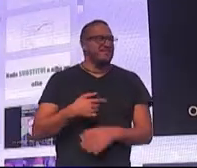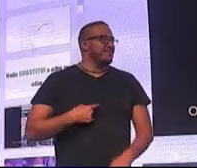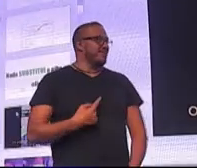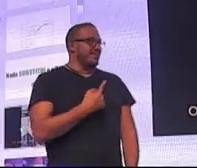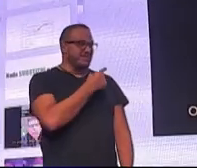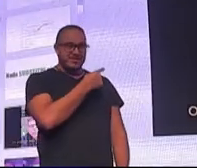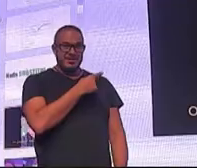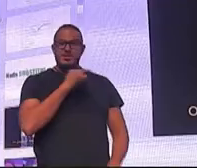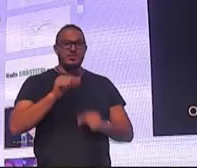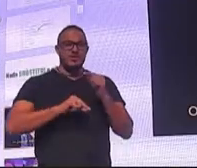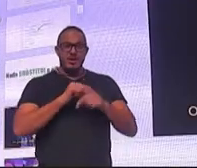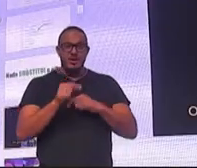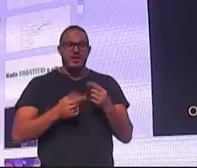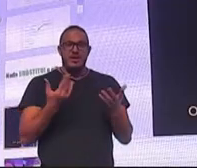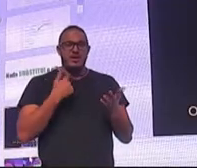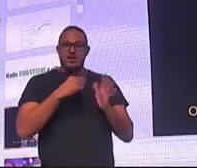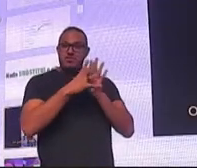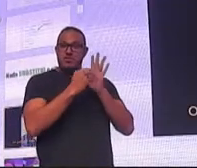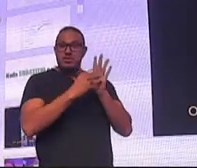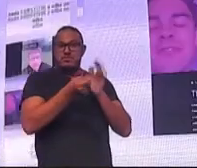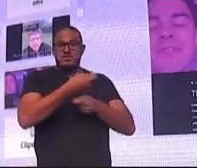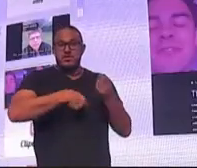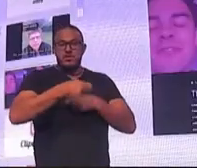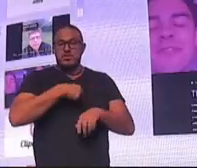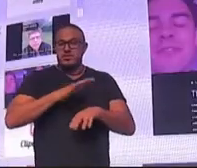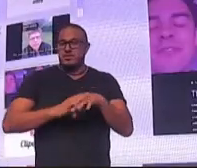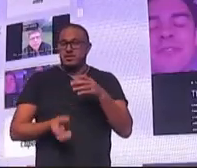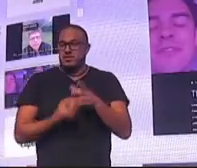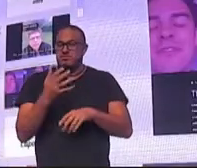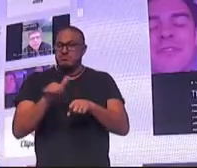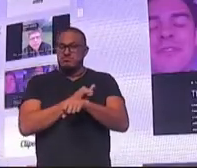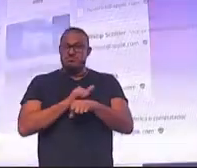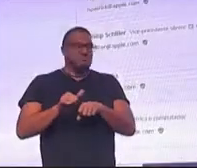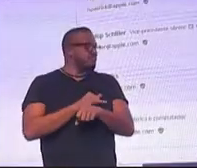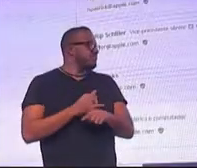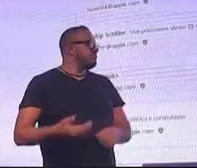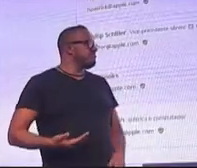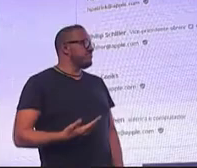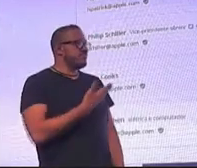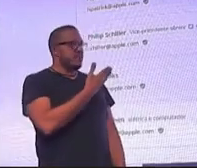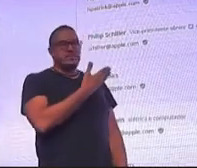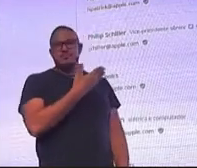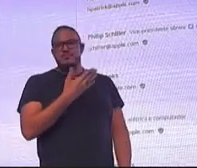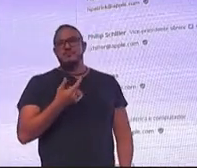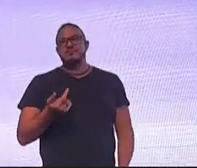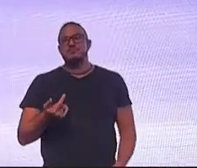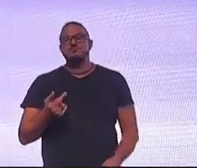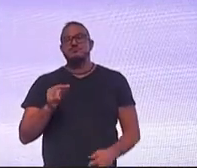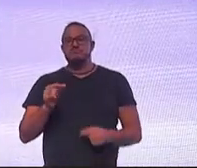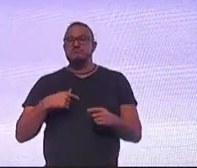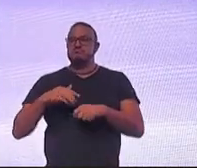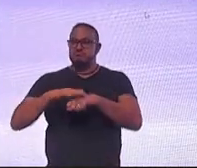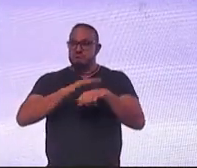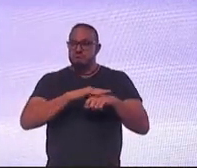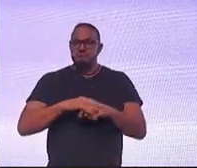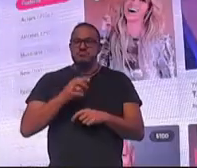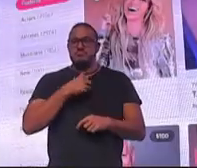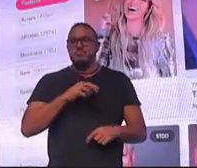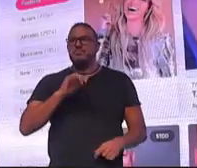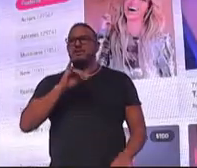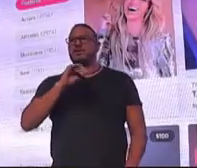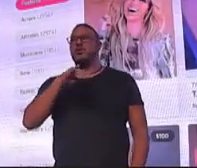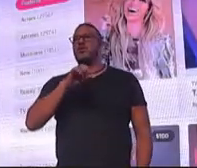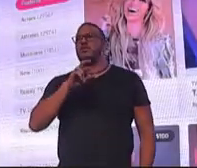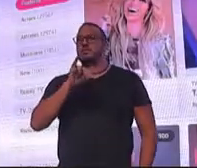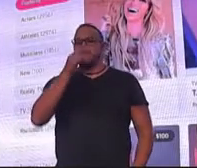gente, nada mais é... Olha o modelo de negócio que criaram. Uma ferramenta chamada Camel.com, que é um e-commerce de artistas de